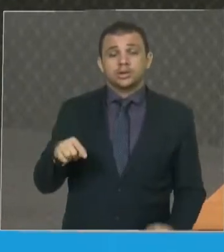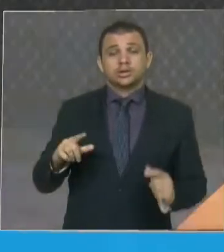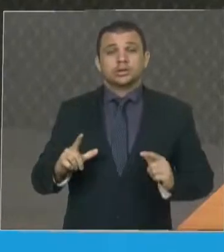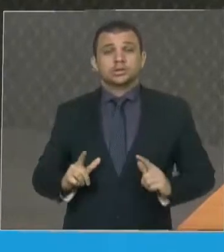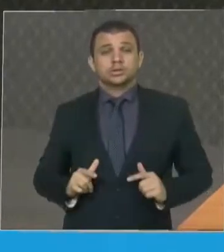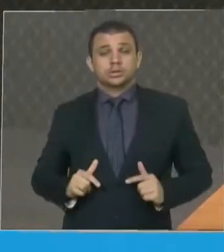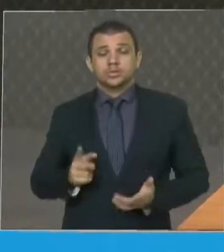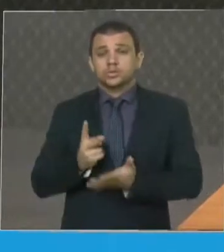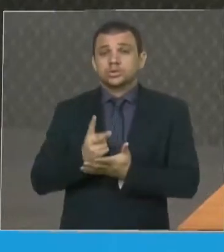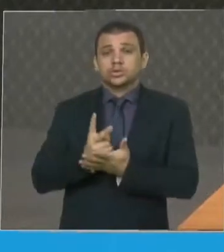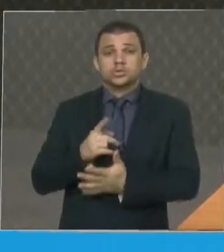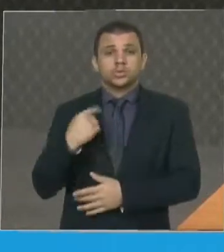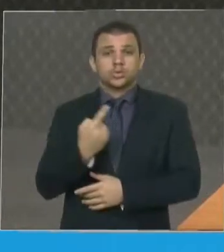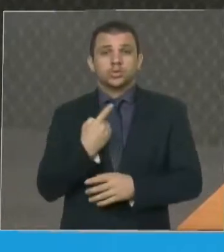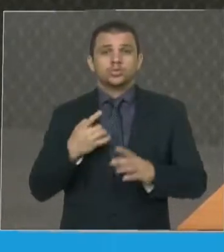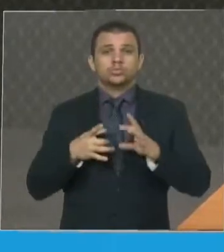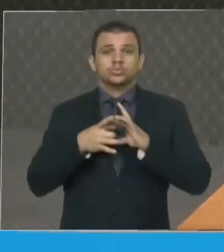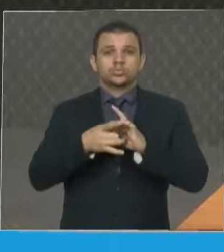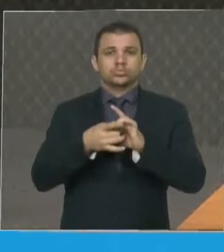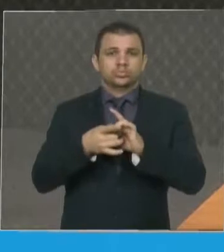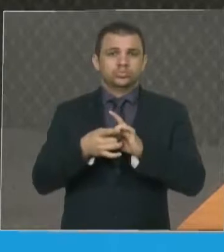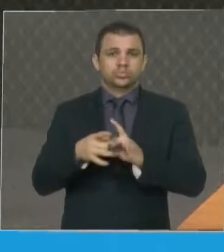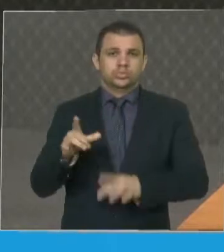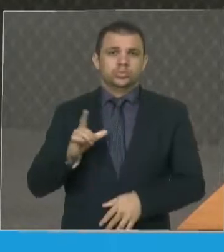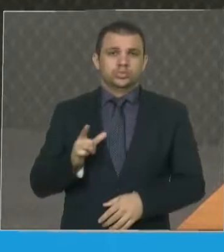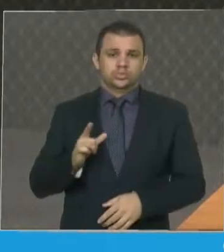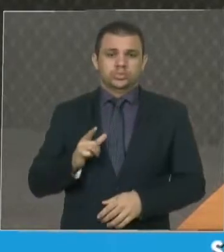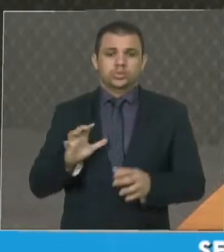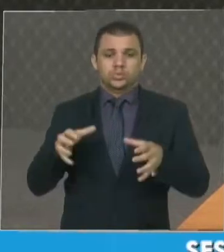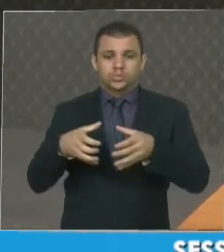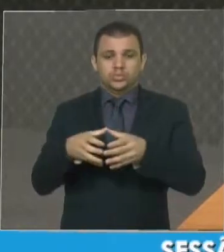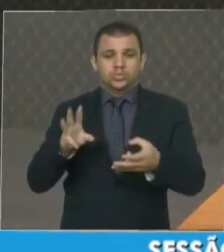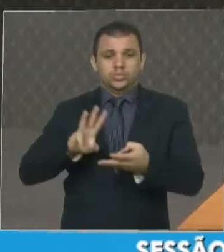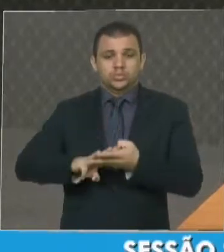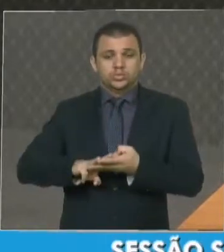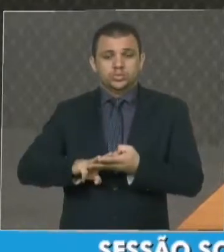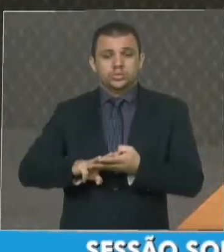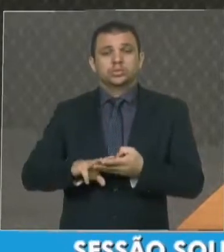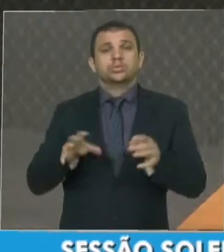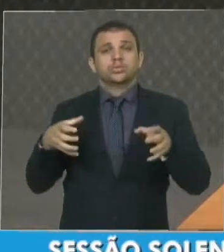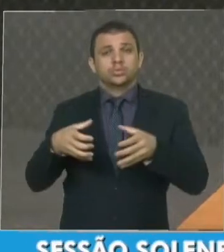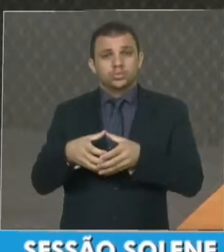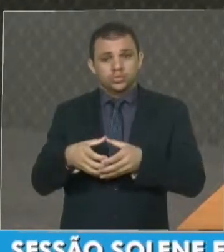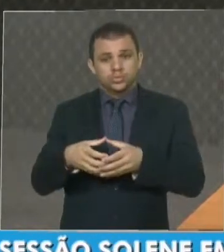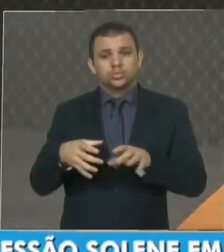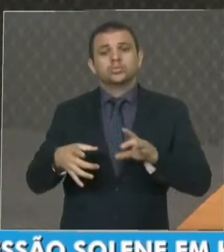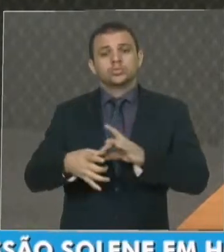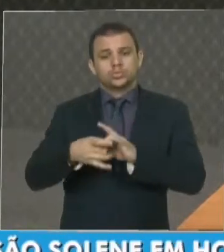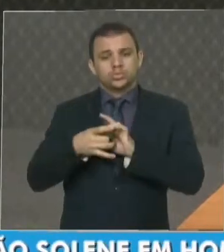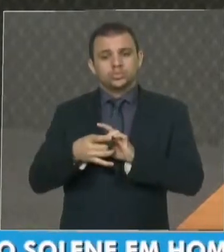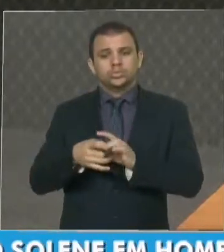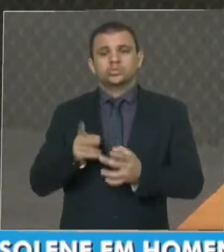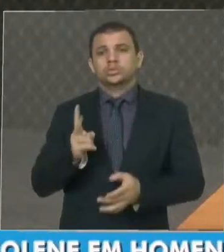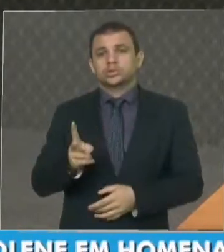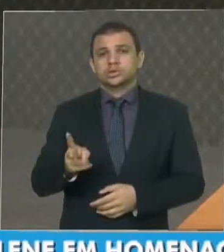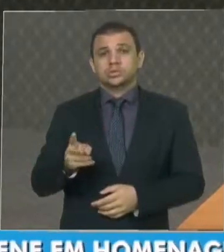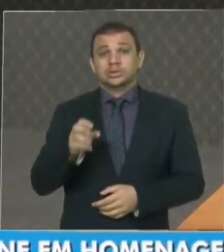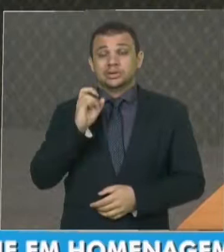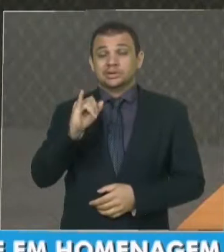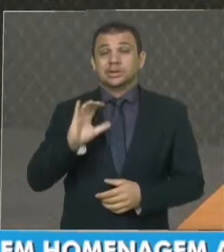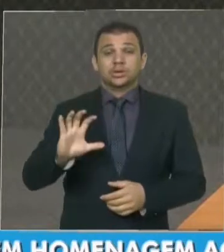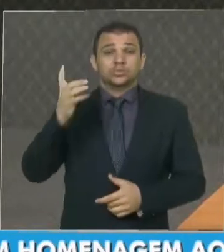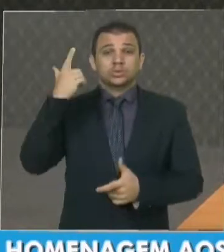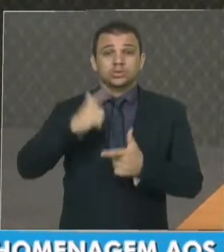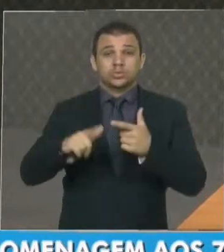nós estamos aliados. Os judeus, como povo, estão aliados. Quando tem problemas, todos ajudam.